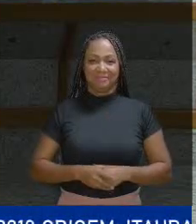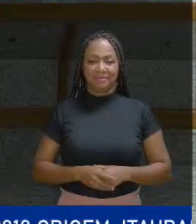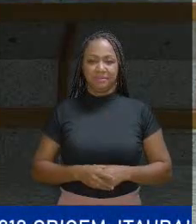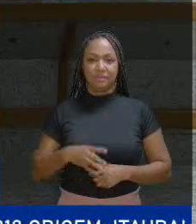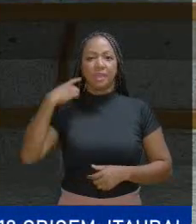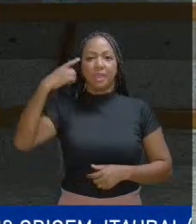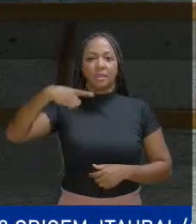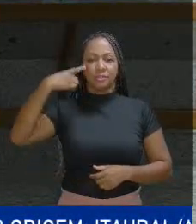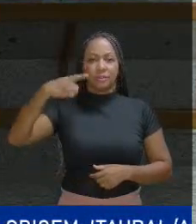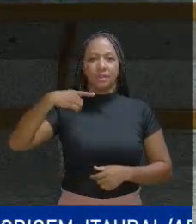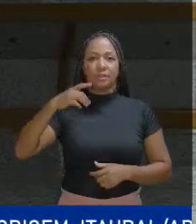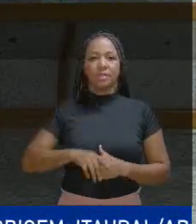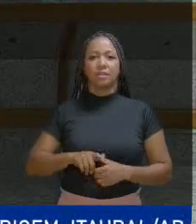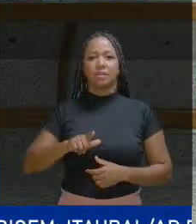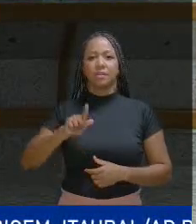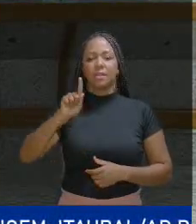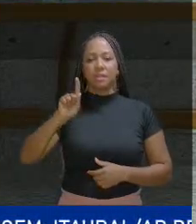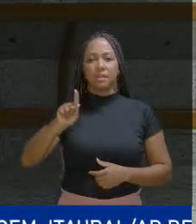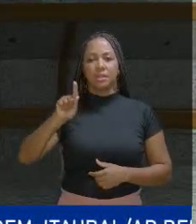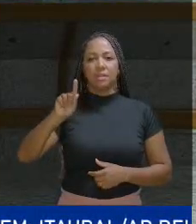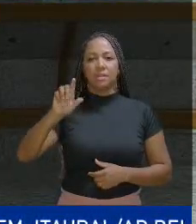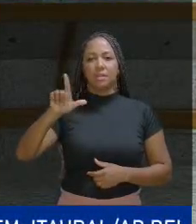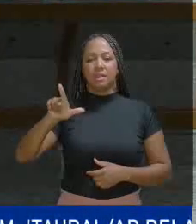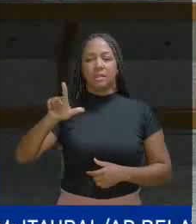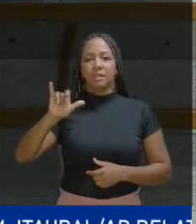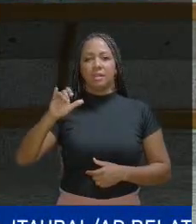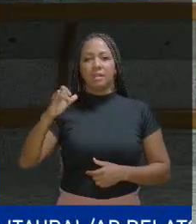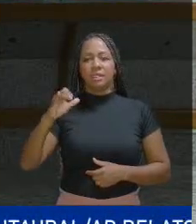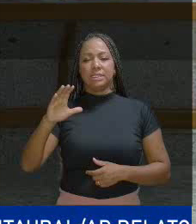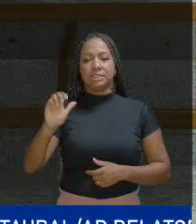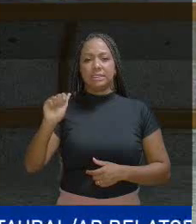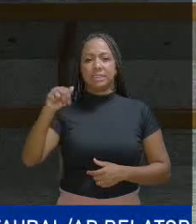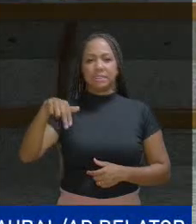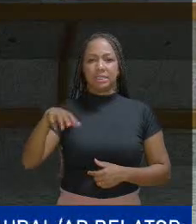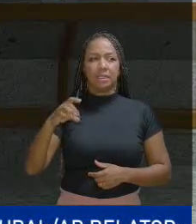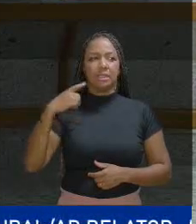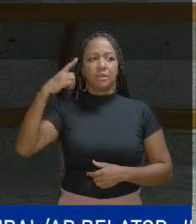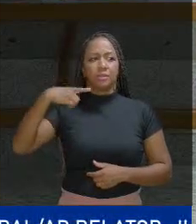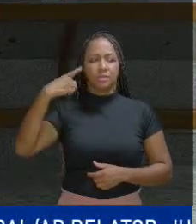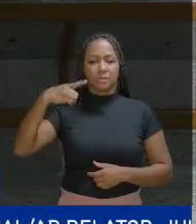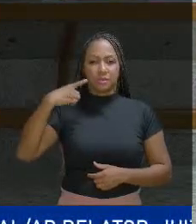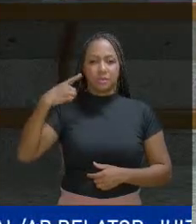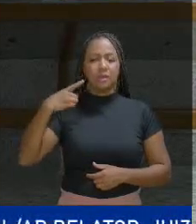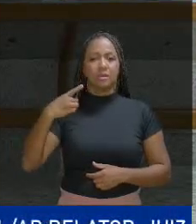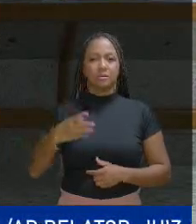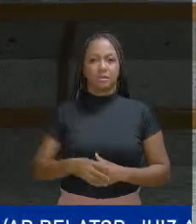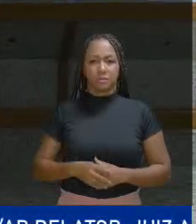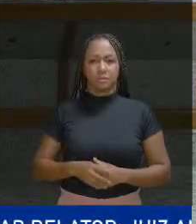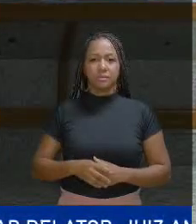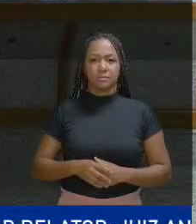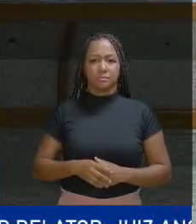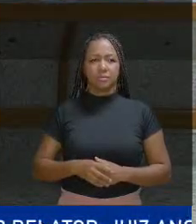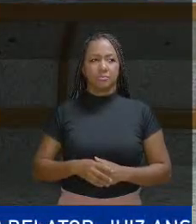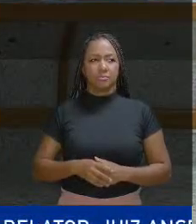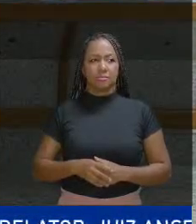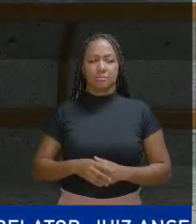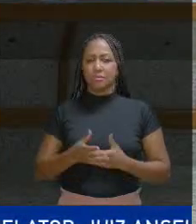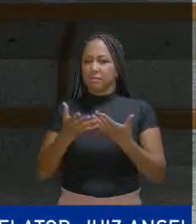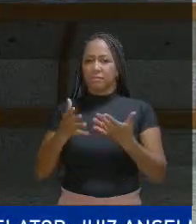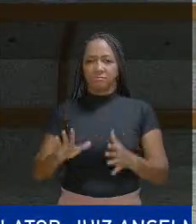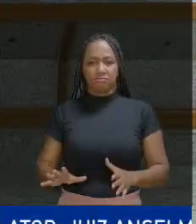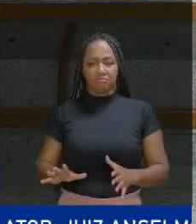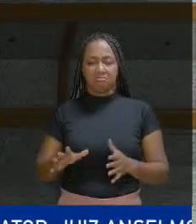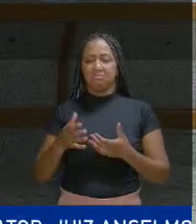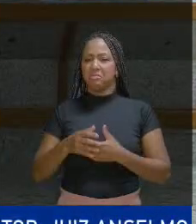a advogada Gleiciane Maria Santana dos Reis e o advogado Eduardo dos Santos Tavares abriram mão das